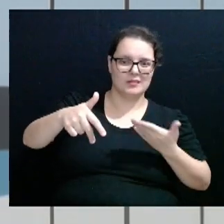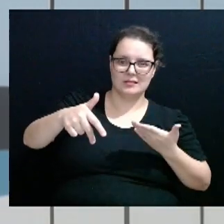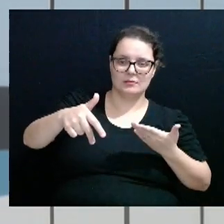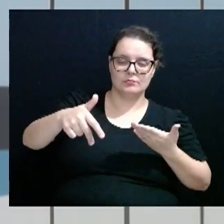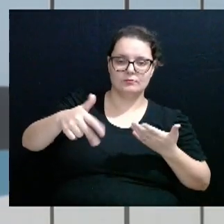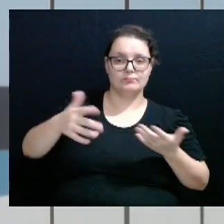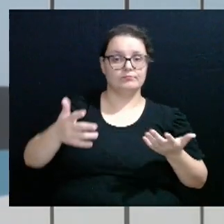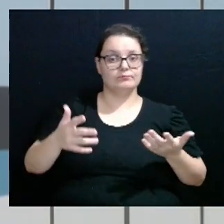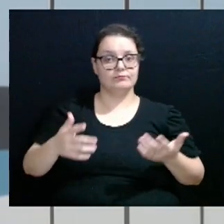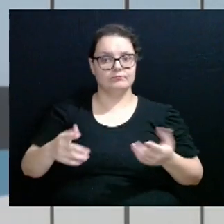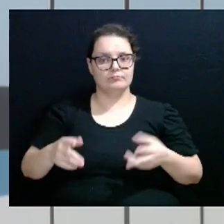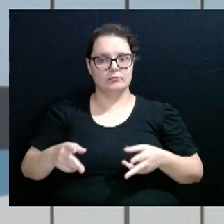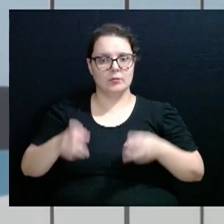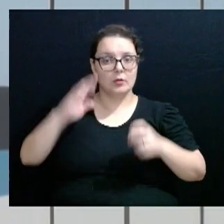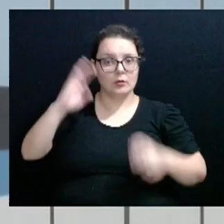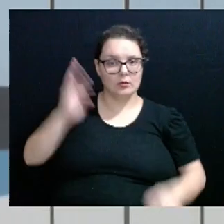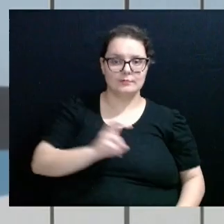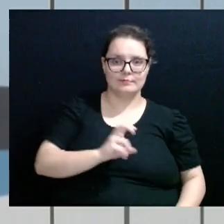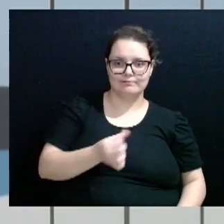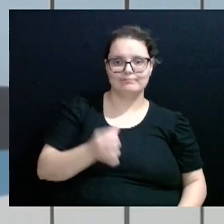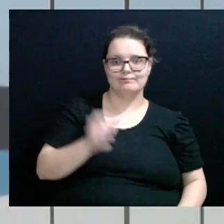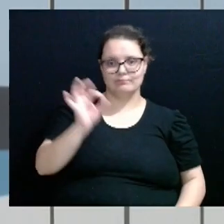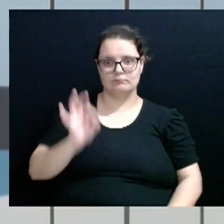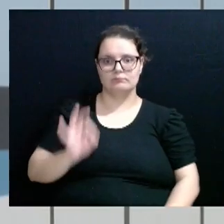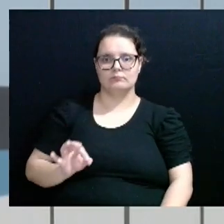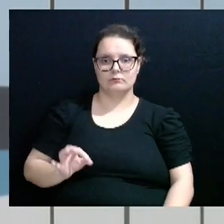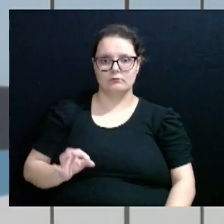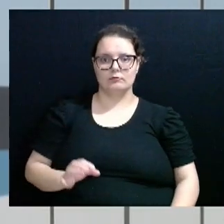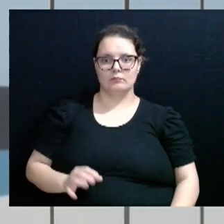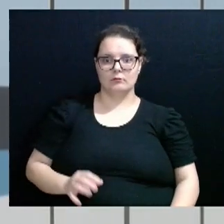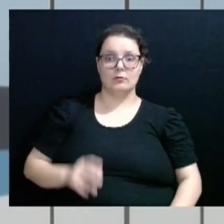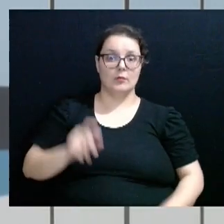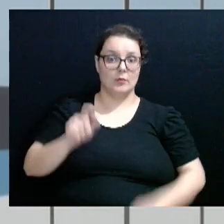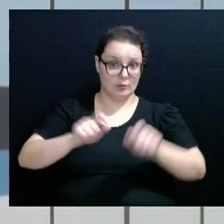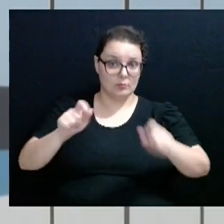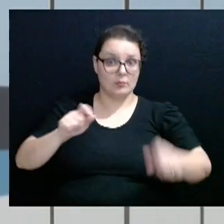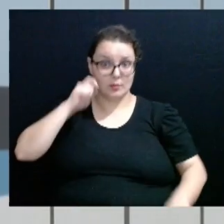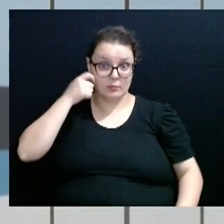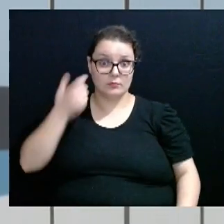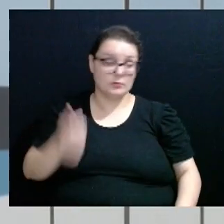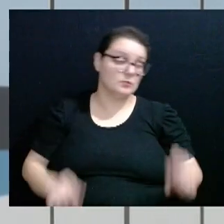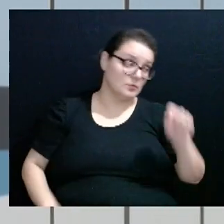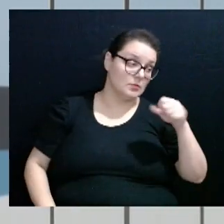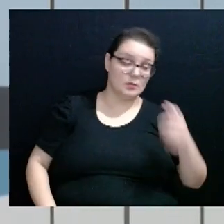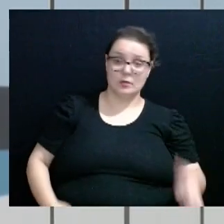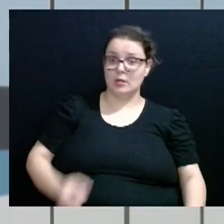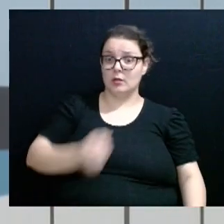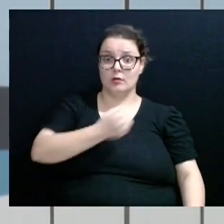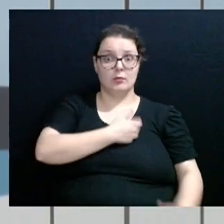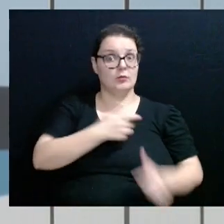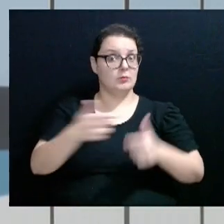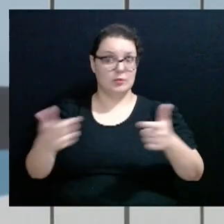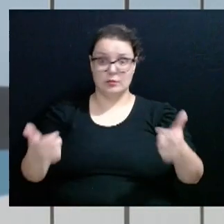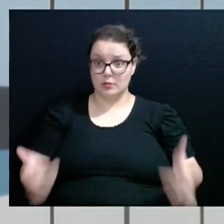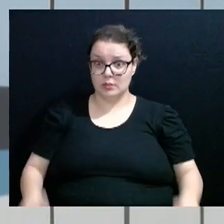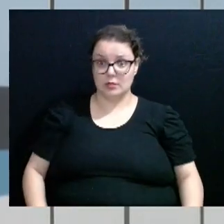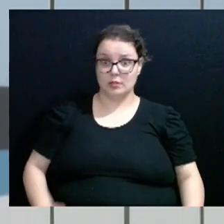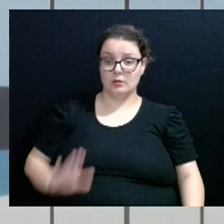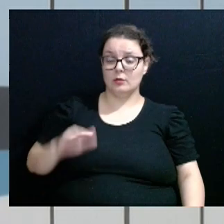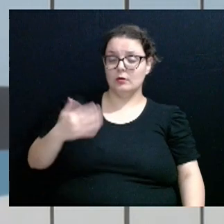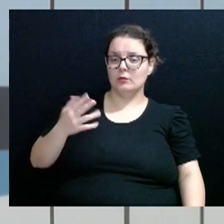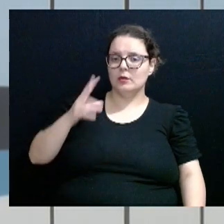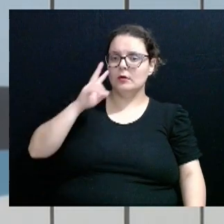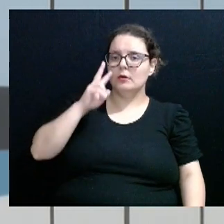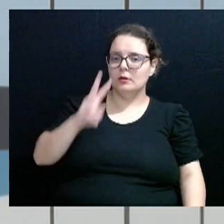são 56% de pessoas negras, né? Sim. É um número muito grande. Quando você vê essa